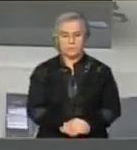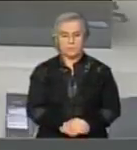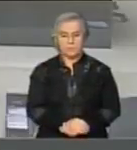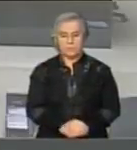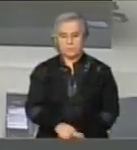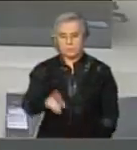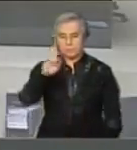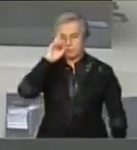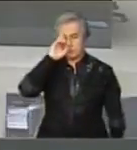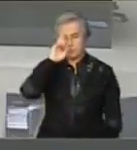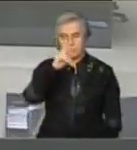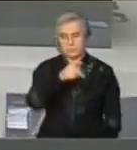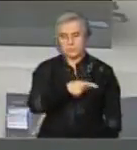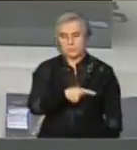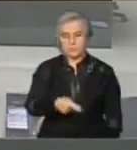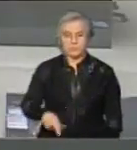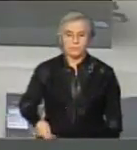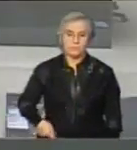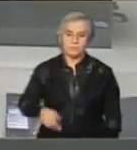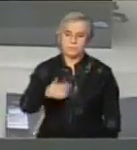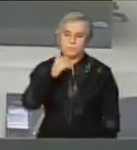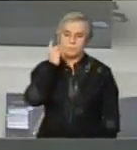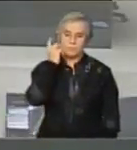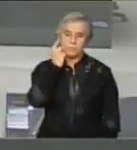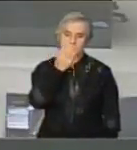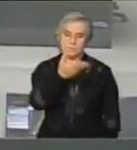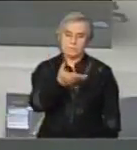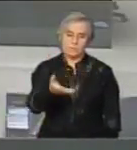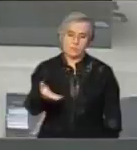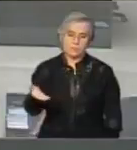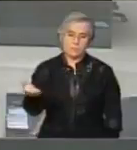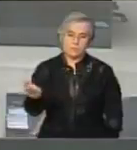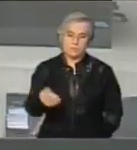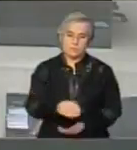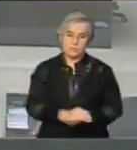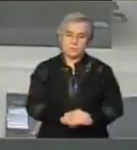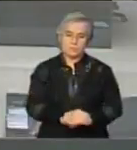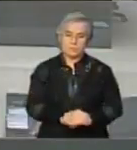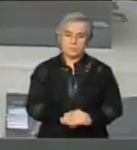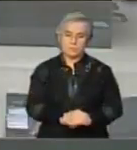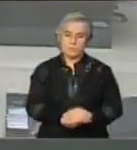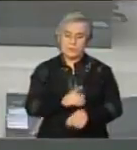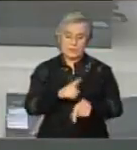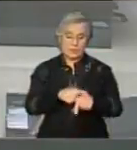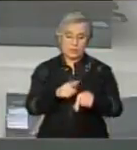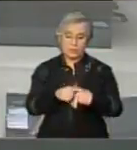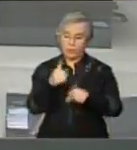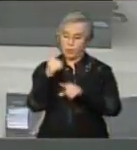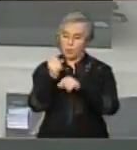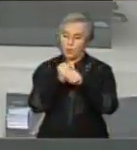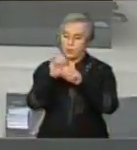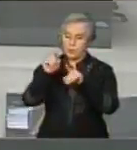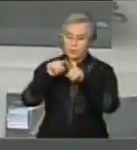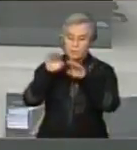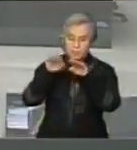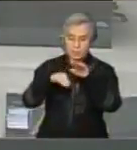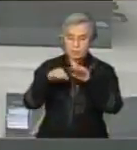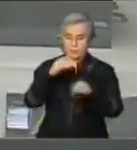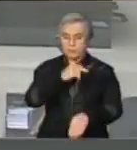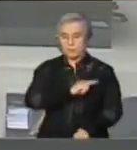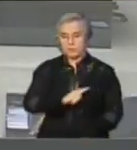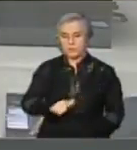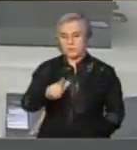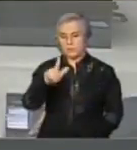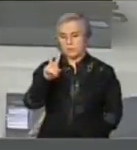Senhor presidente, senhores e senhoras parlamentares, em menos de um ano, o governador Valdez quebrou